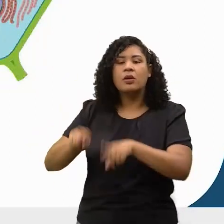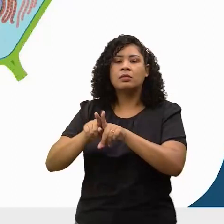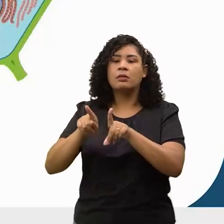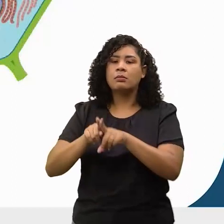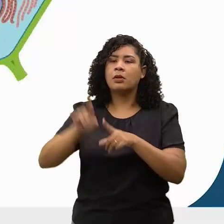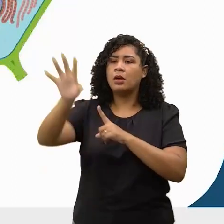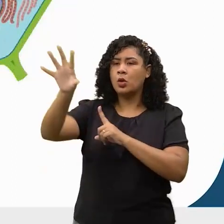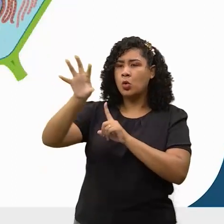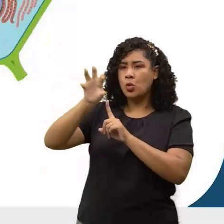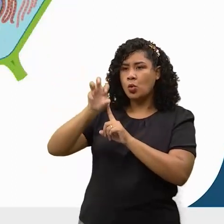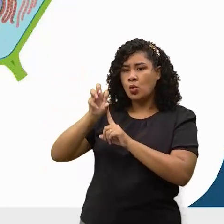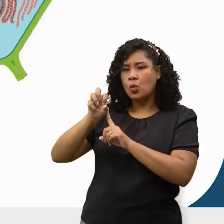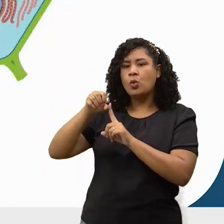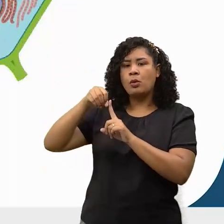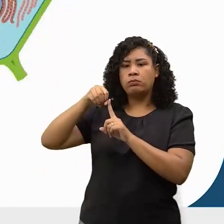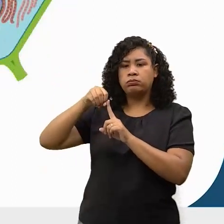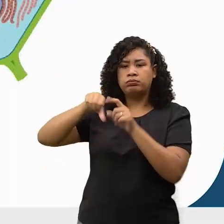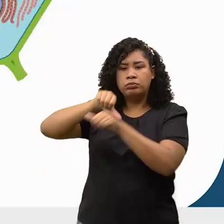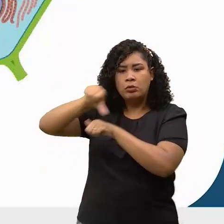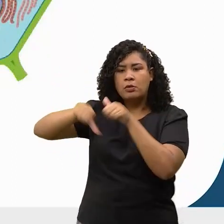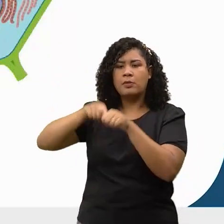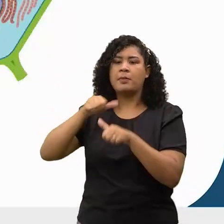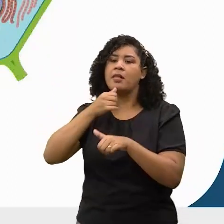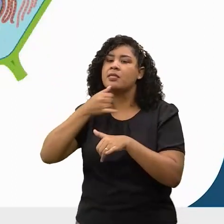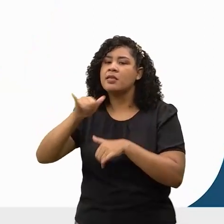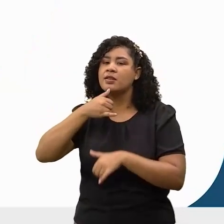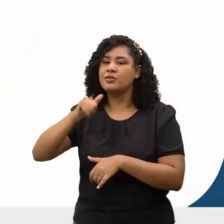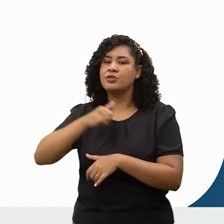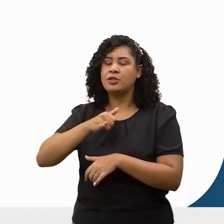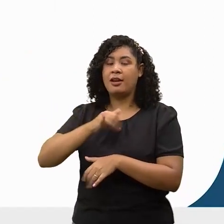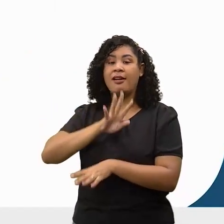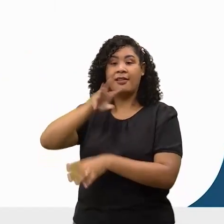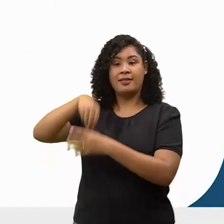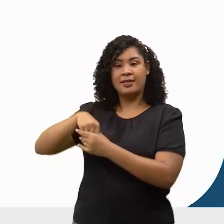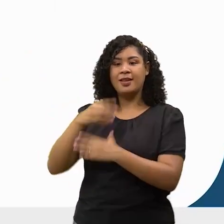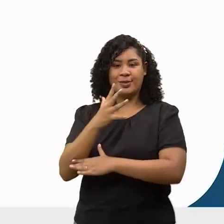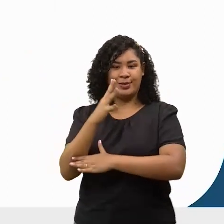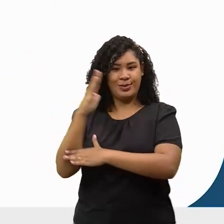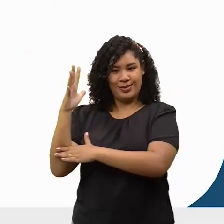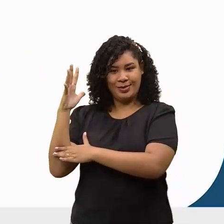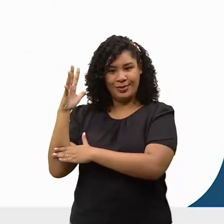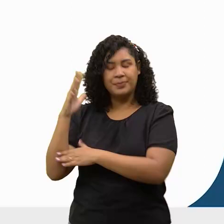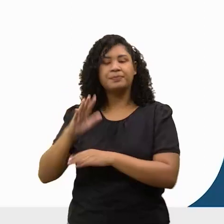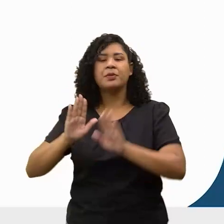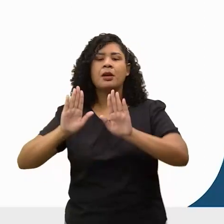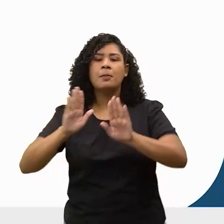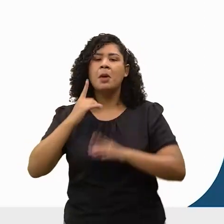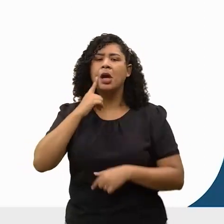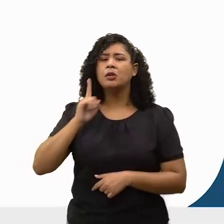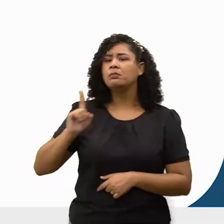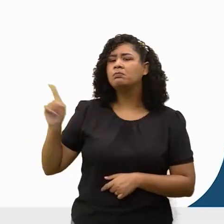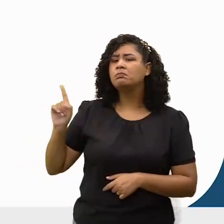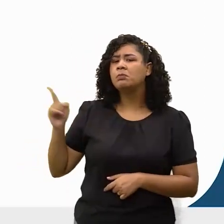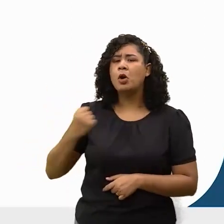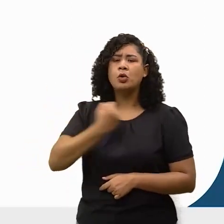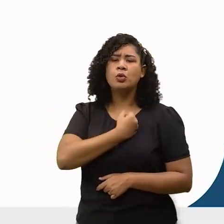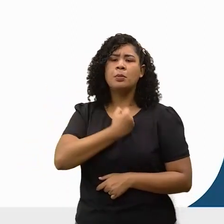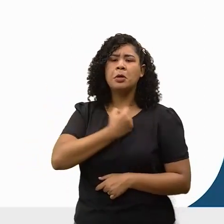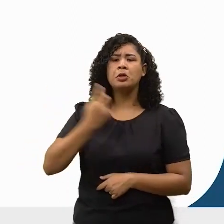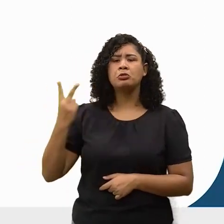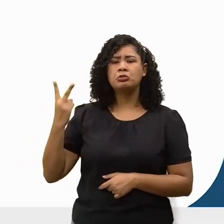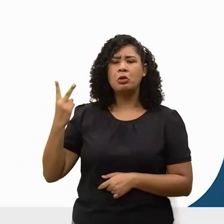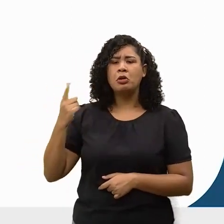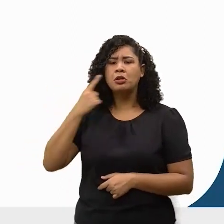fotossíntese, etc. Naquela questão, ele coloca para a gente, ó, algumas